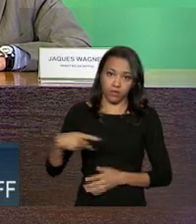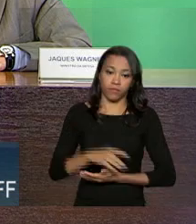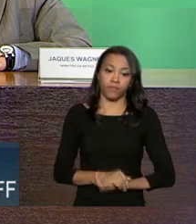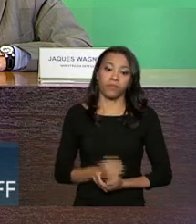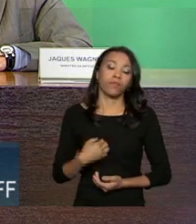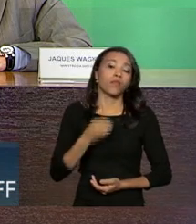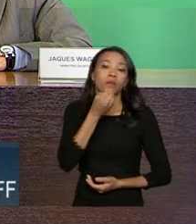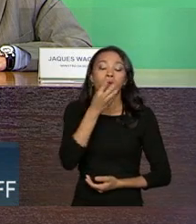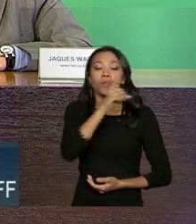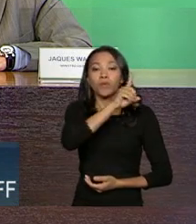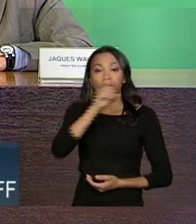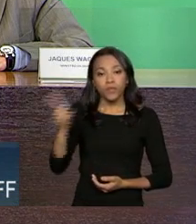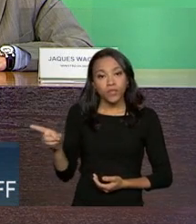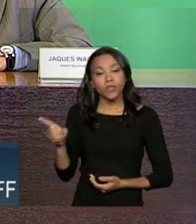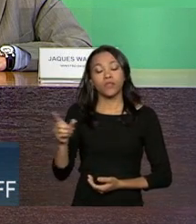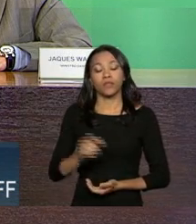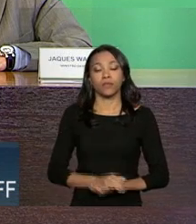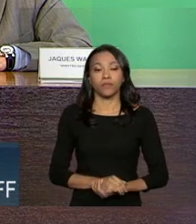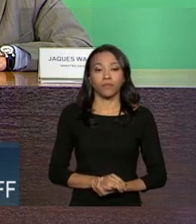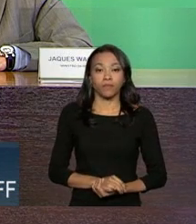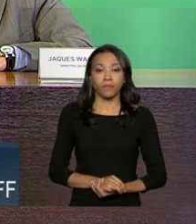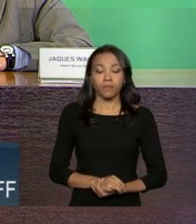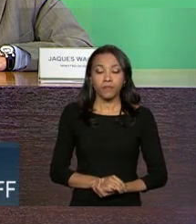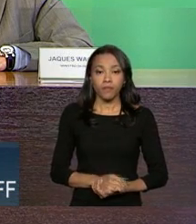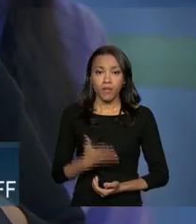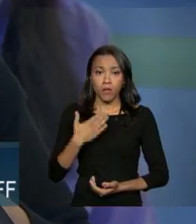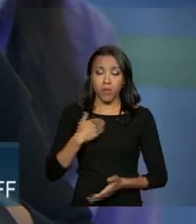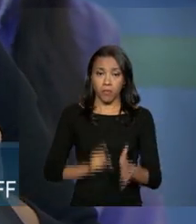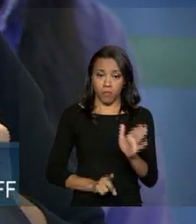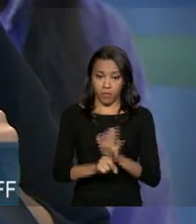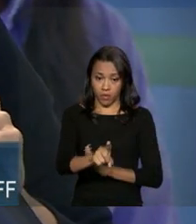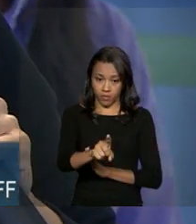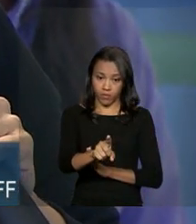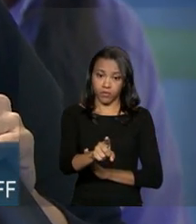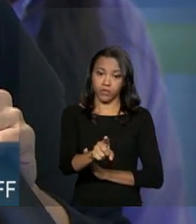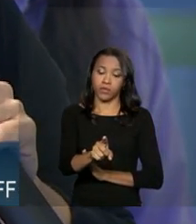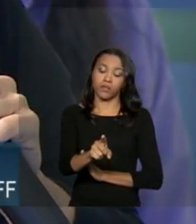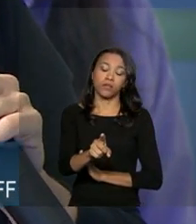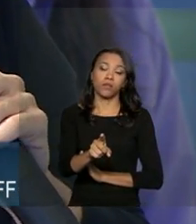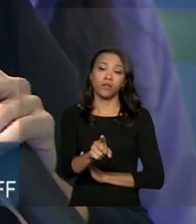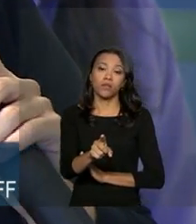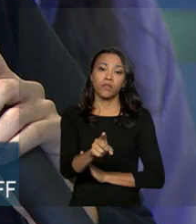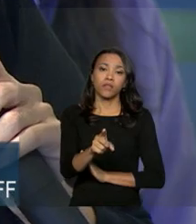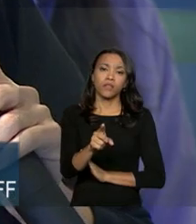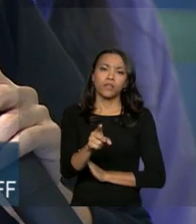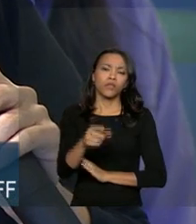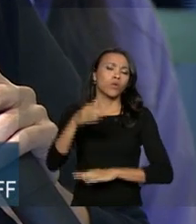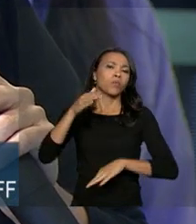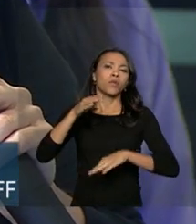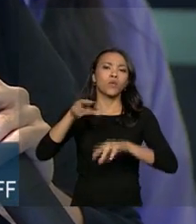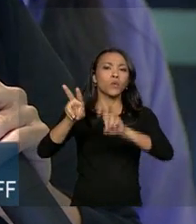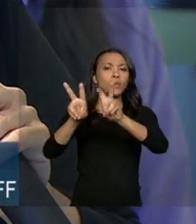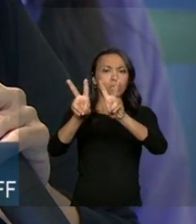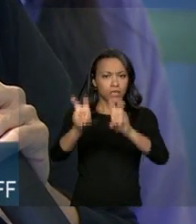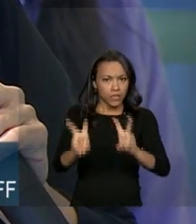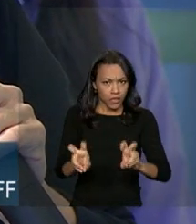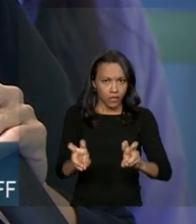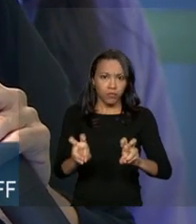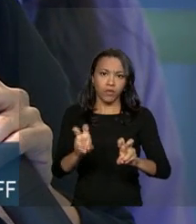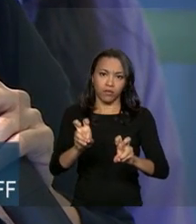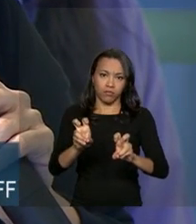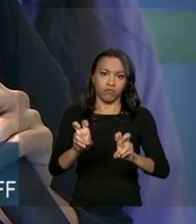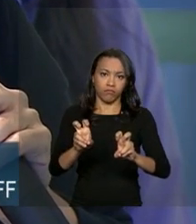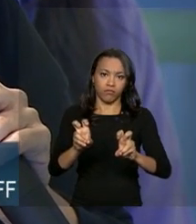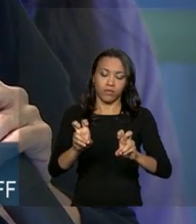dia, Maria Carolina, sou da agência Reuters. Minha pergunta é, no âmbito da pauta do Congresso que foi discutida nessa